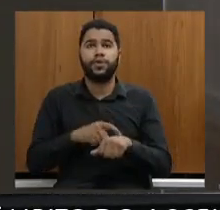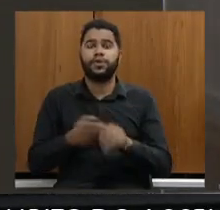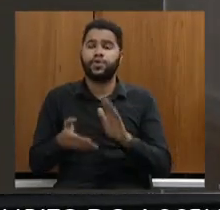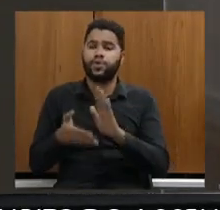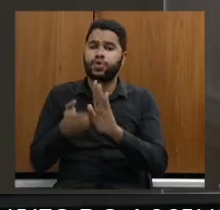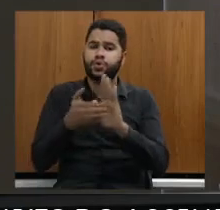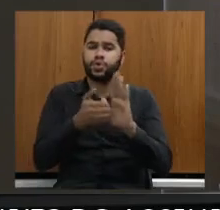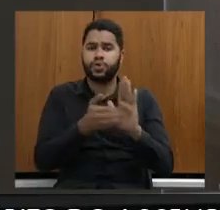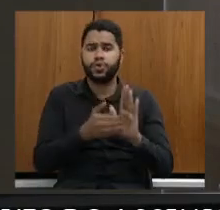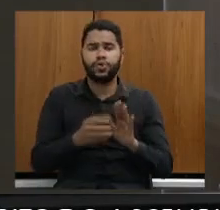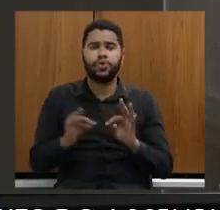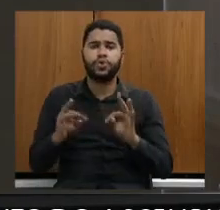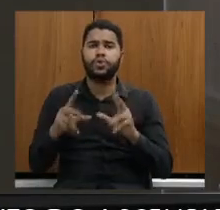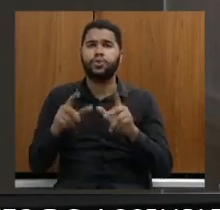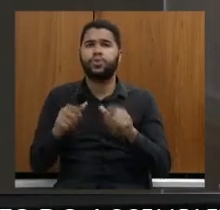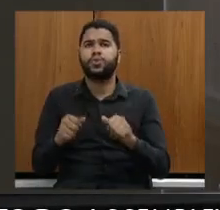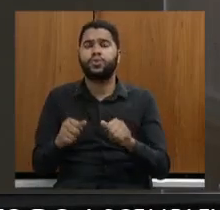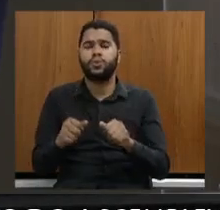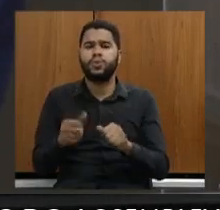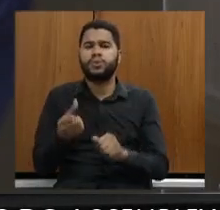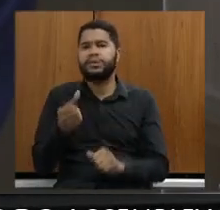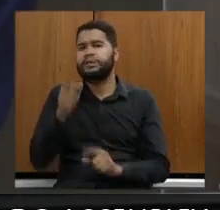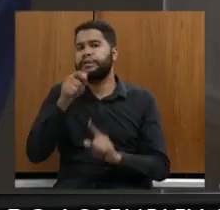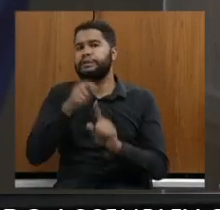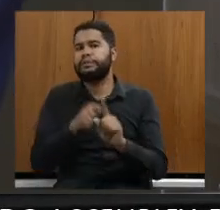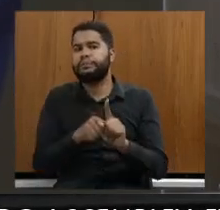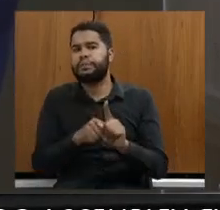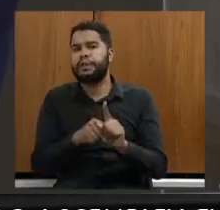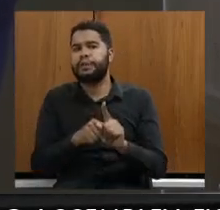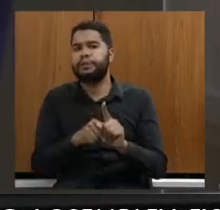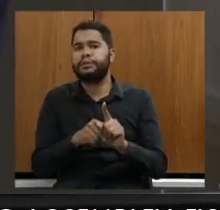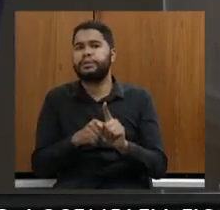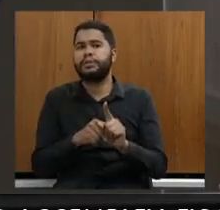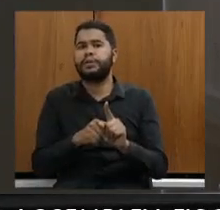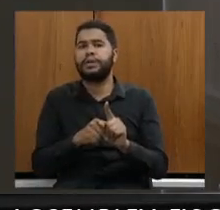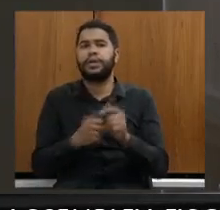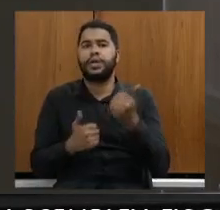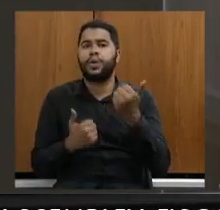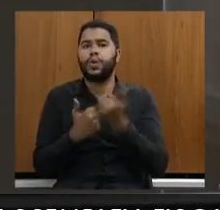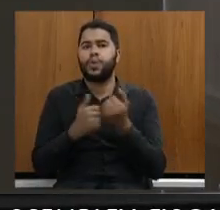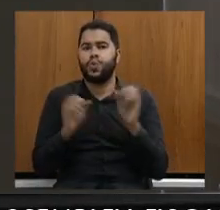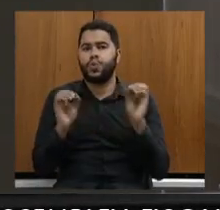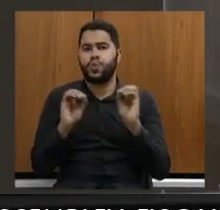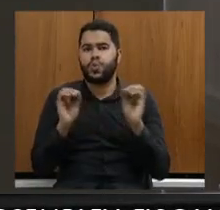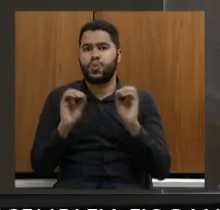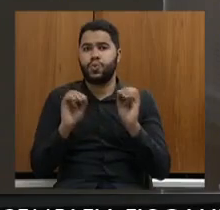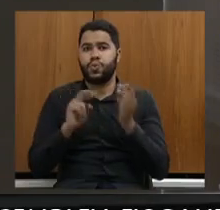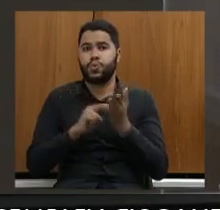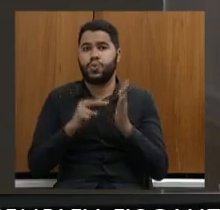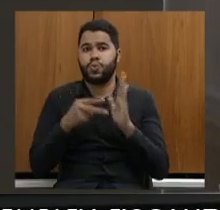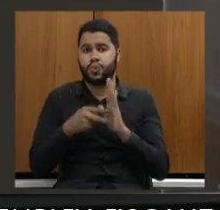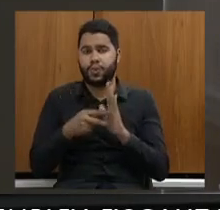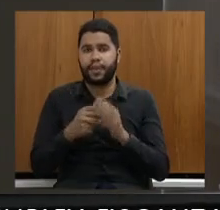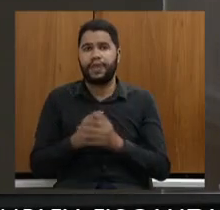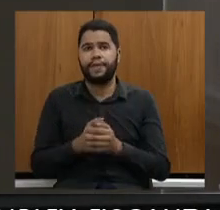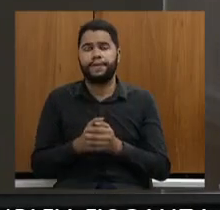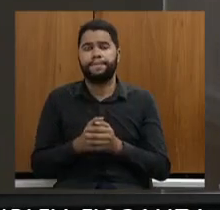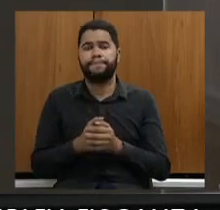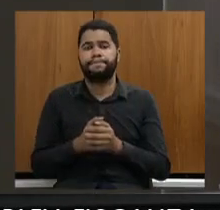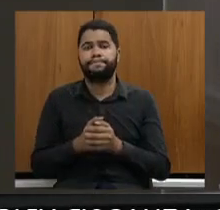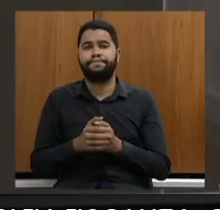tirar tudo e para voltar ou seja ficar sem meio seis meses sem você tem que recurso ou seja então